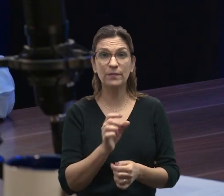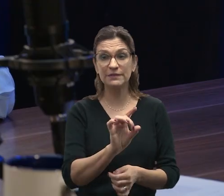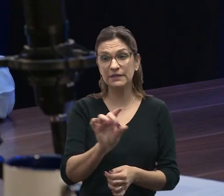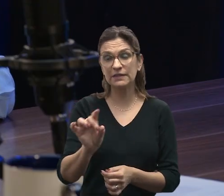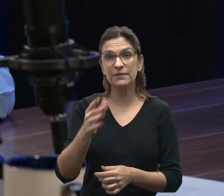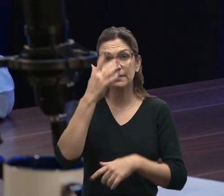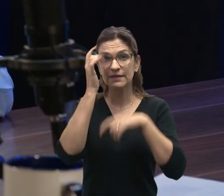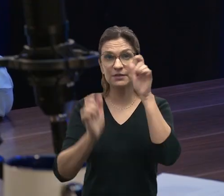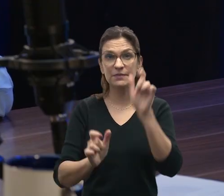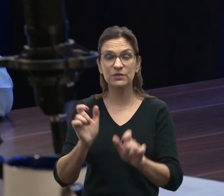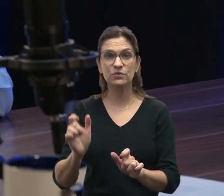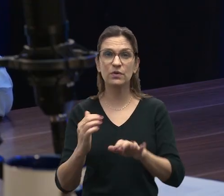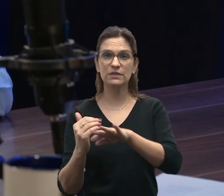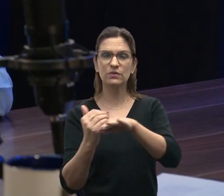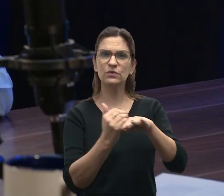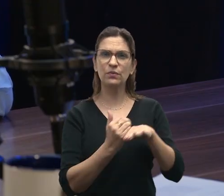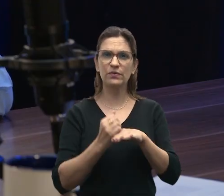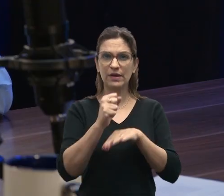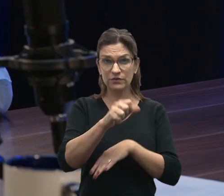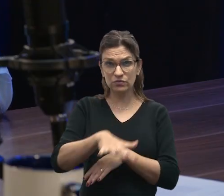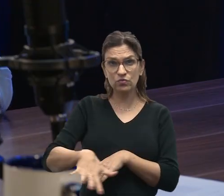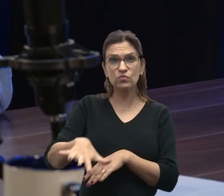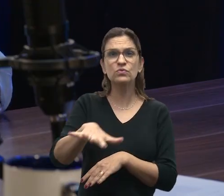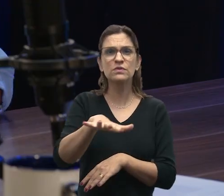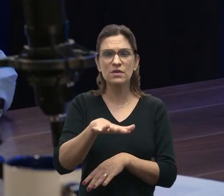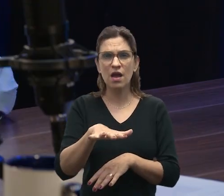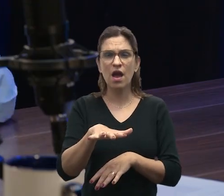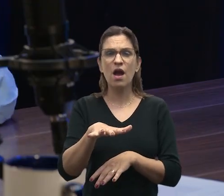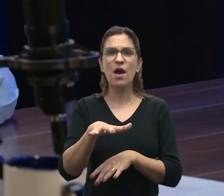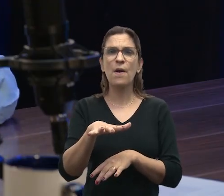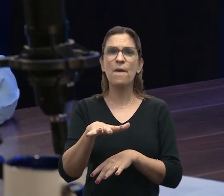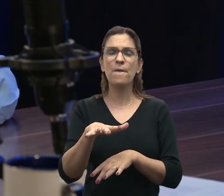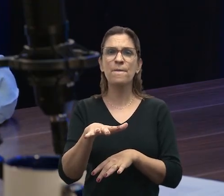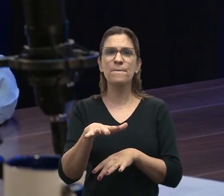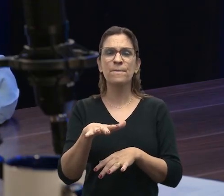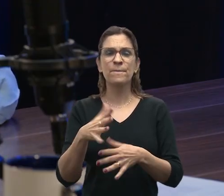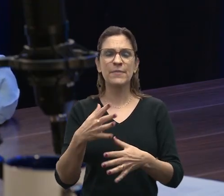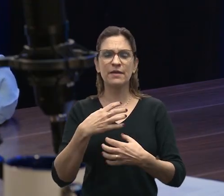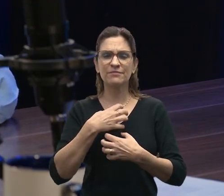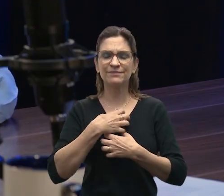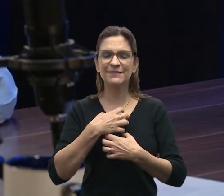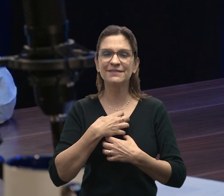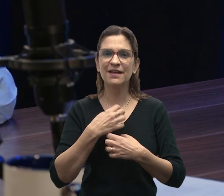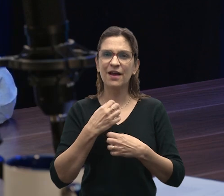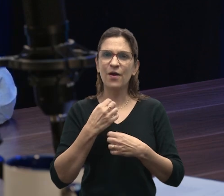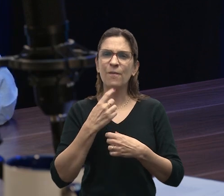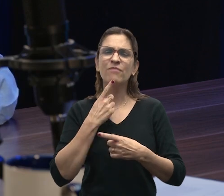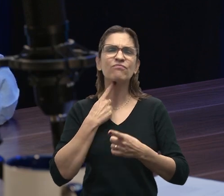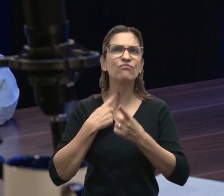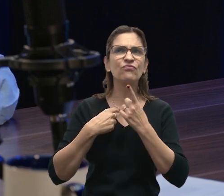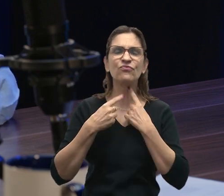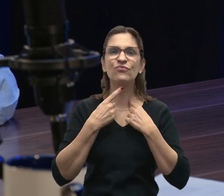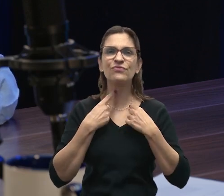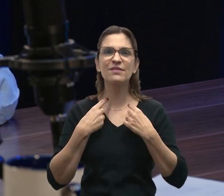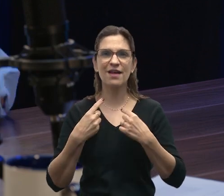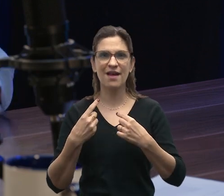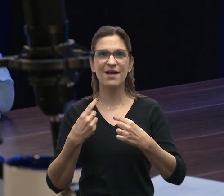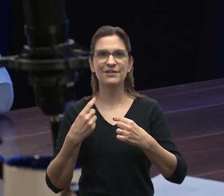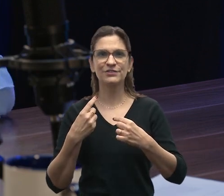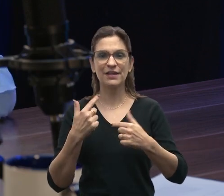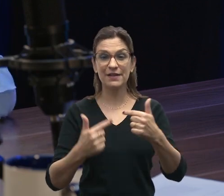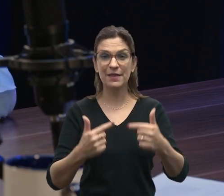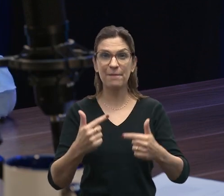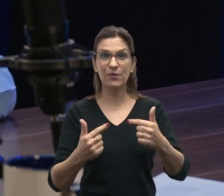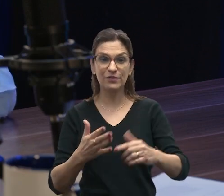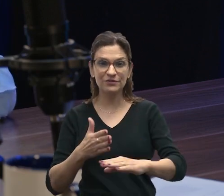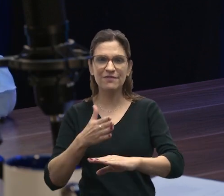igualdade social, né? Então, assim, projeta em mim uma vontade de participar na política com